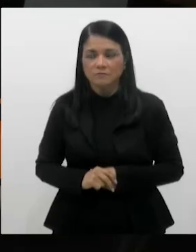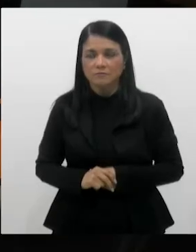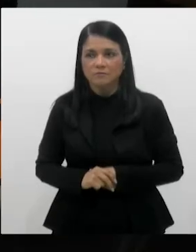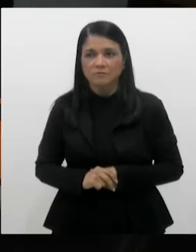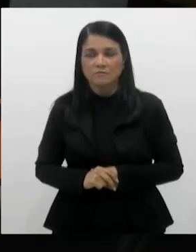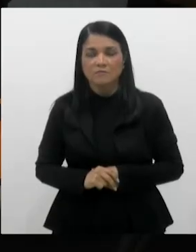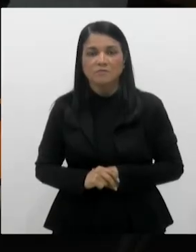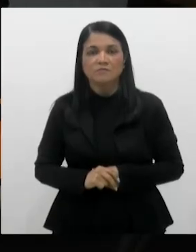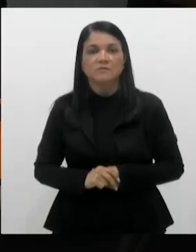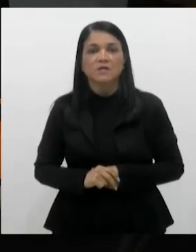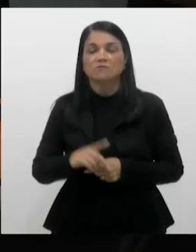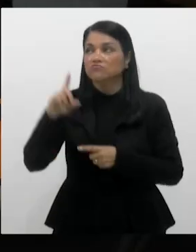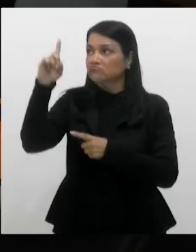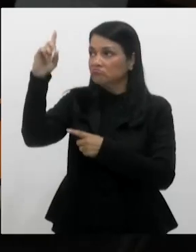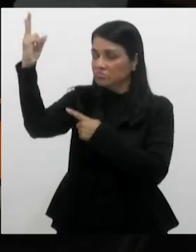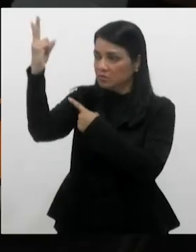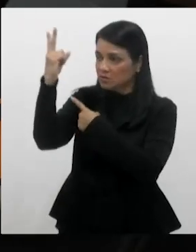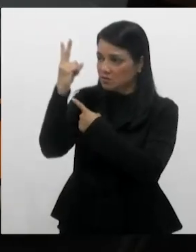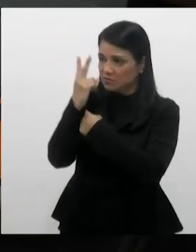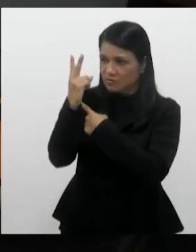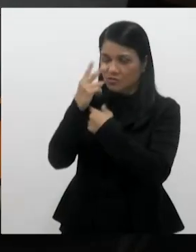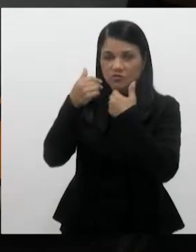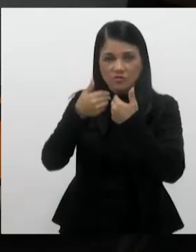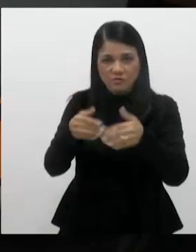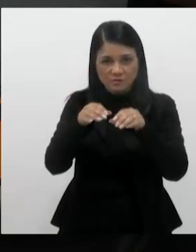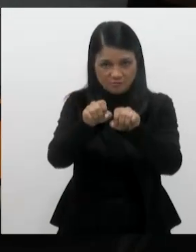Havendo número legal e sob a proteção de Deus, iniciamos nosso